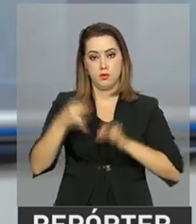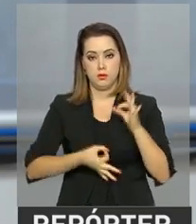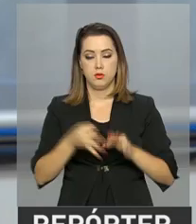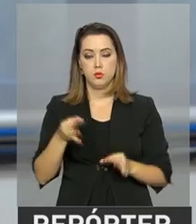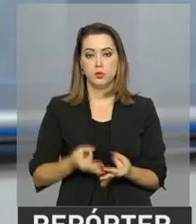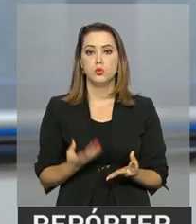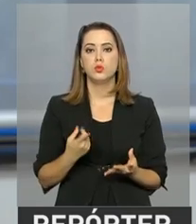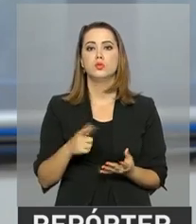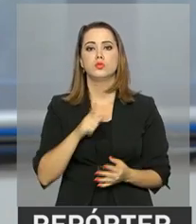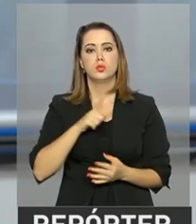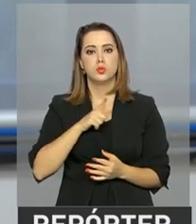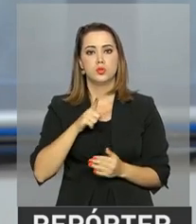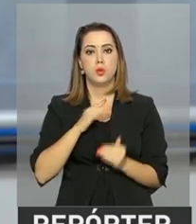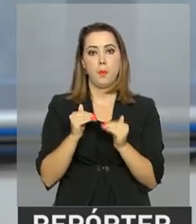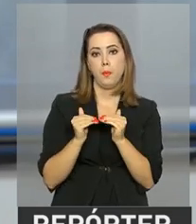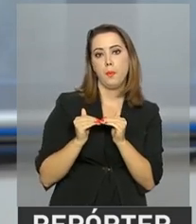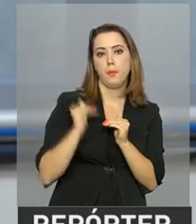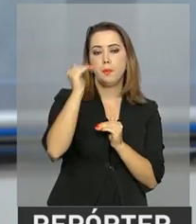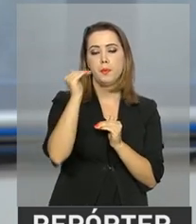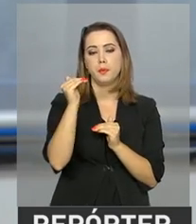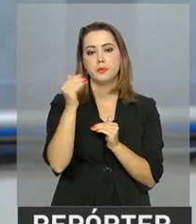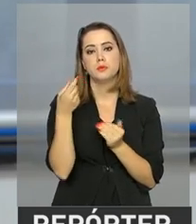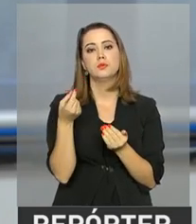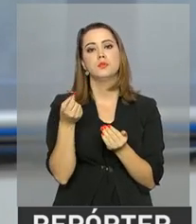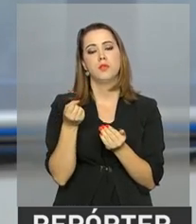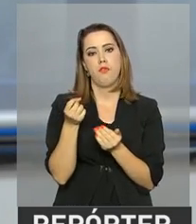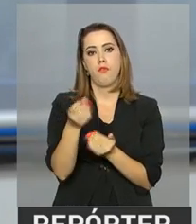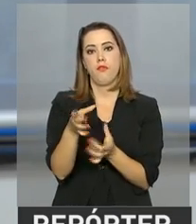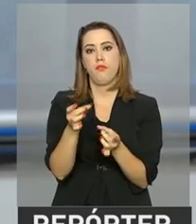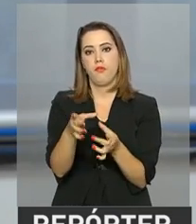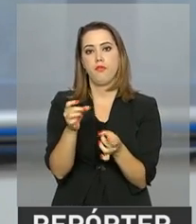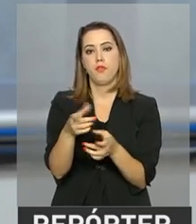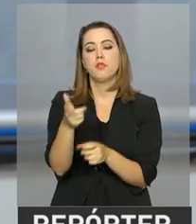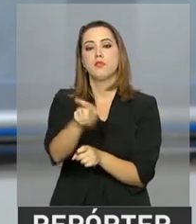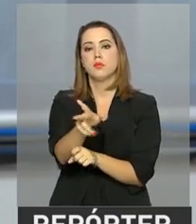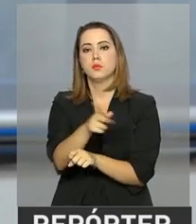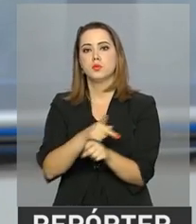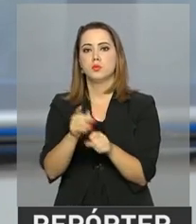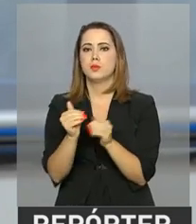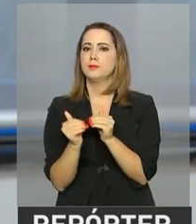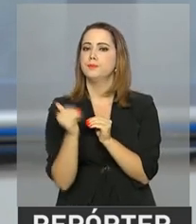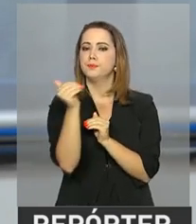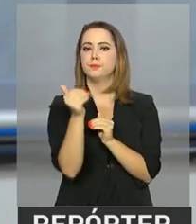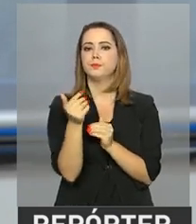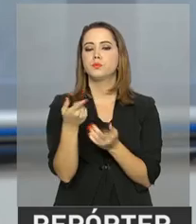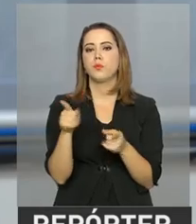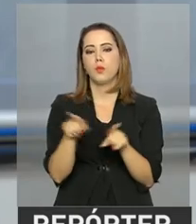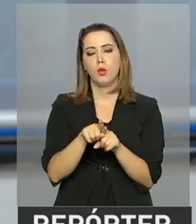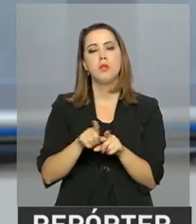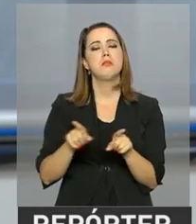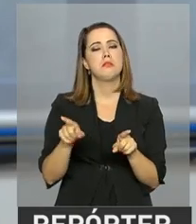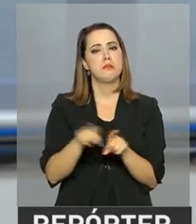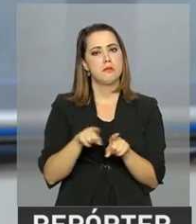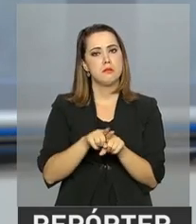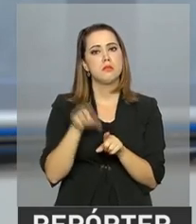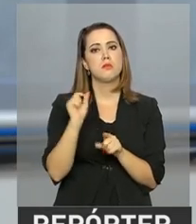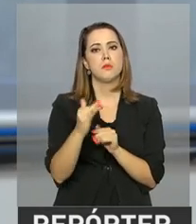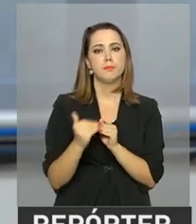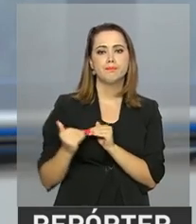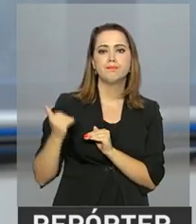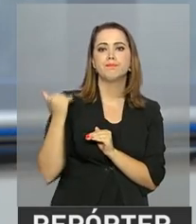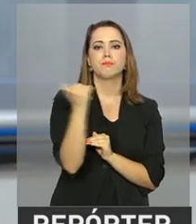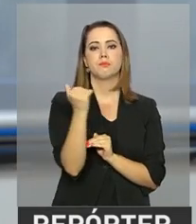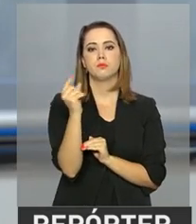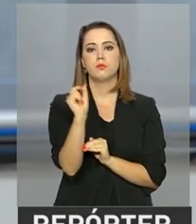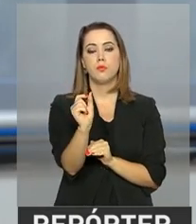é ter superavit primário para pagar dívidas e não novas dívidas para isso e sobretudo criar um ambiente